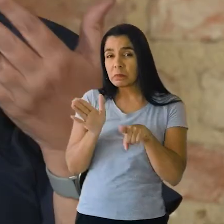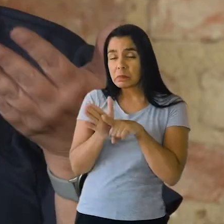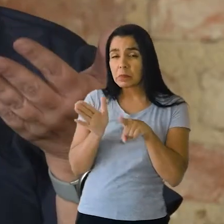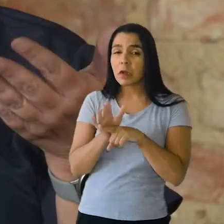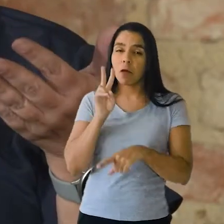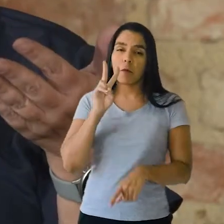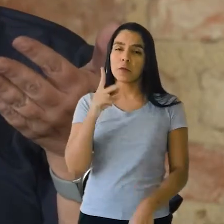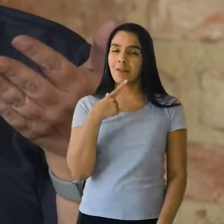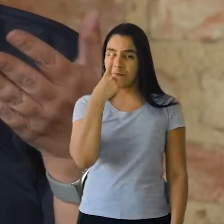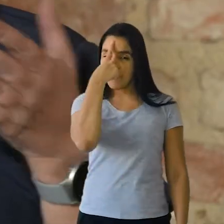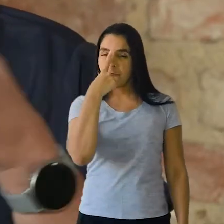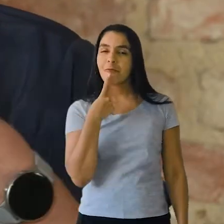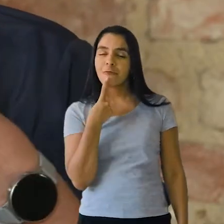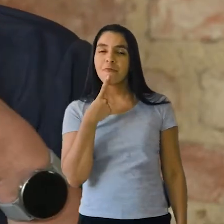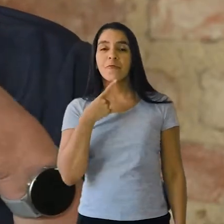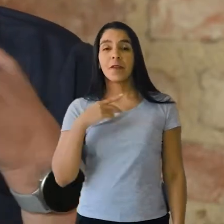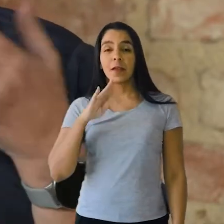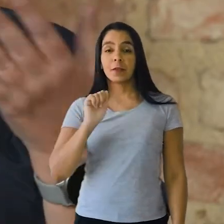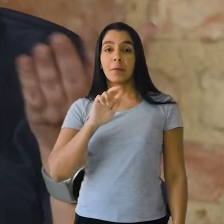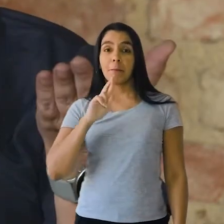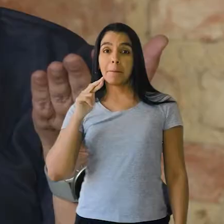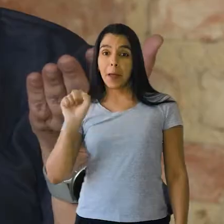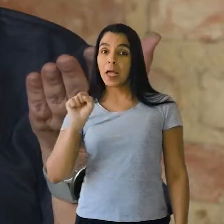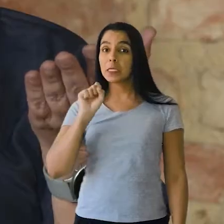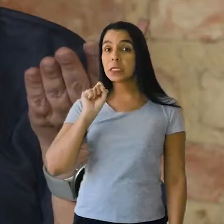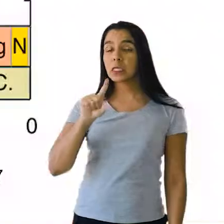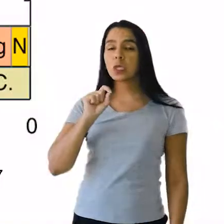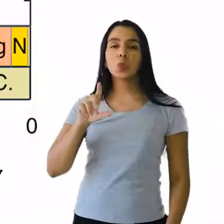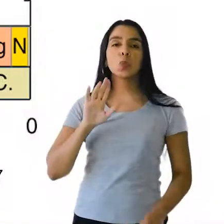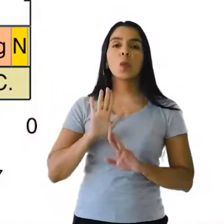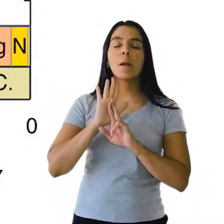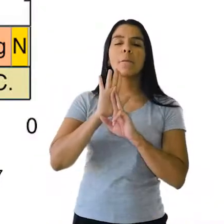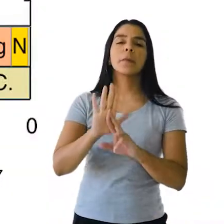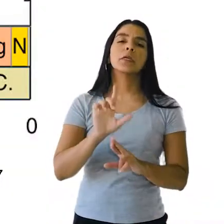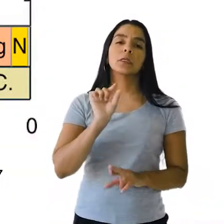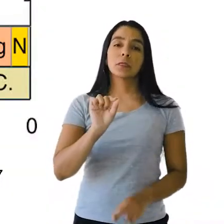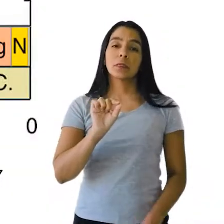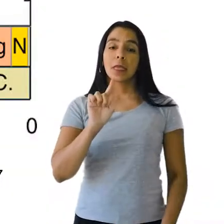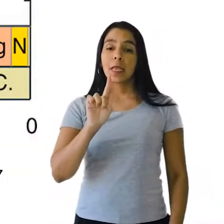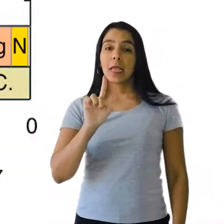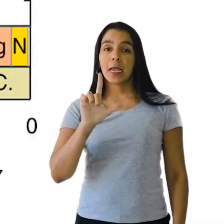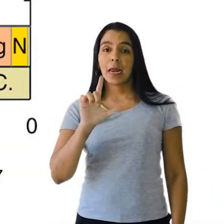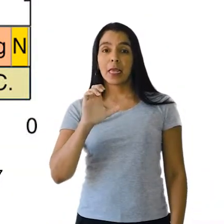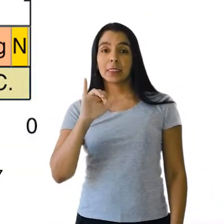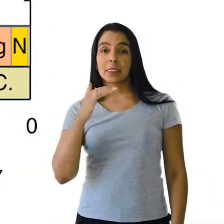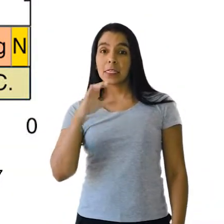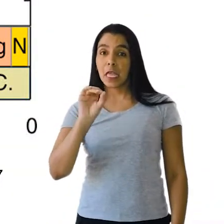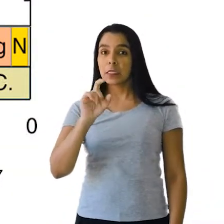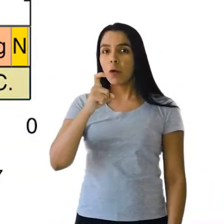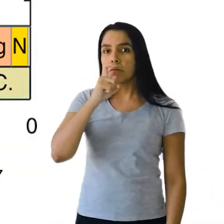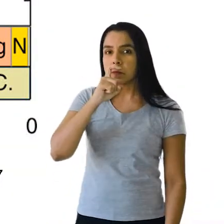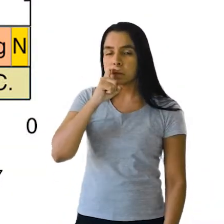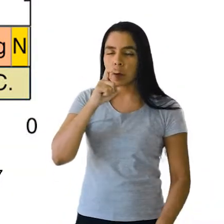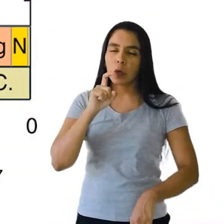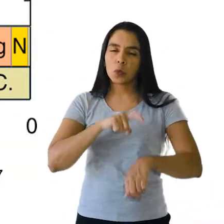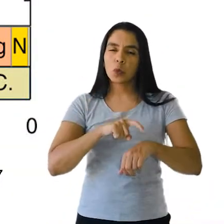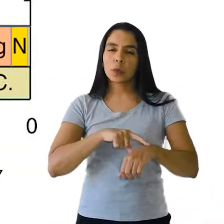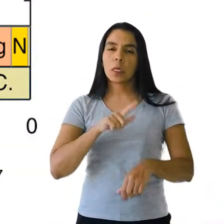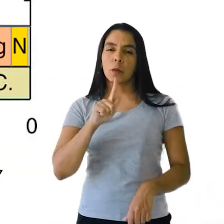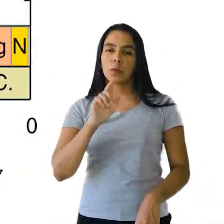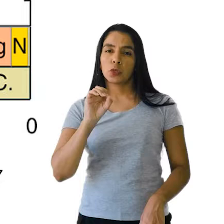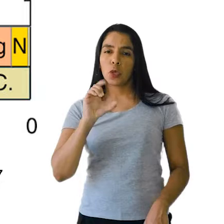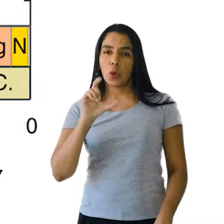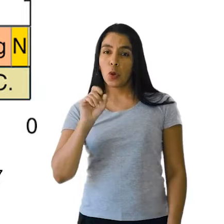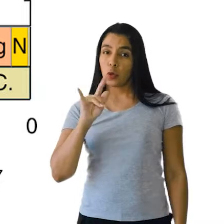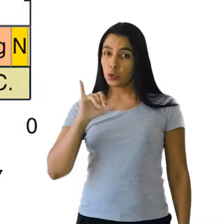tão negativo assim. E como vocês podem ver nessa figura, as barras azuis, elas representam as